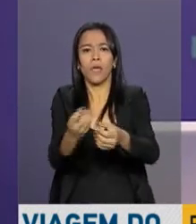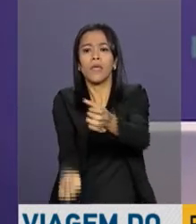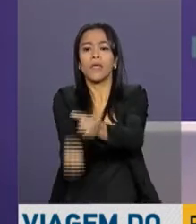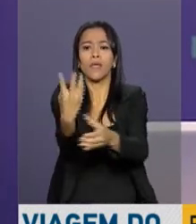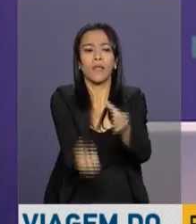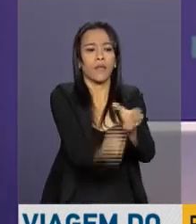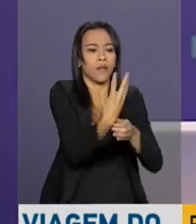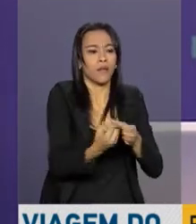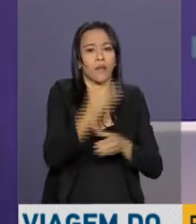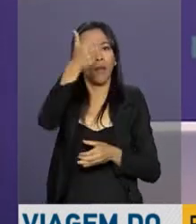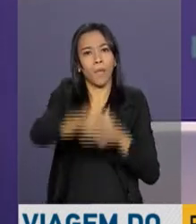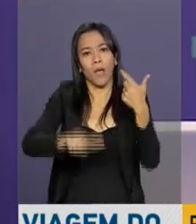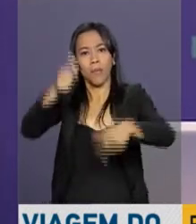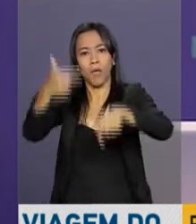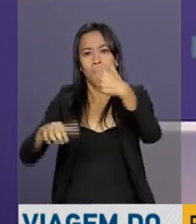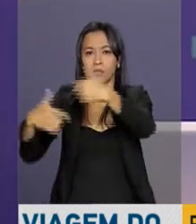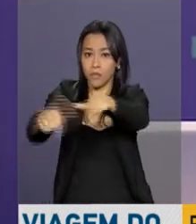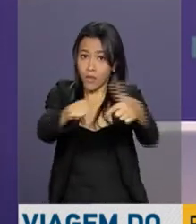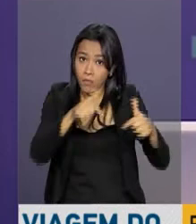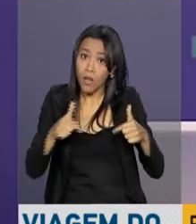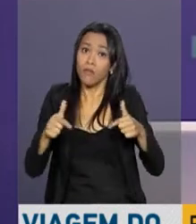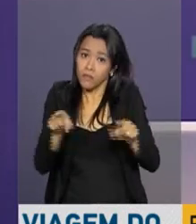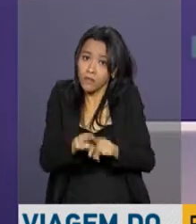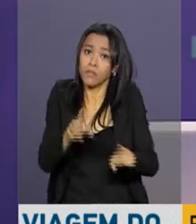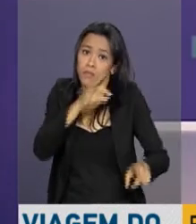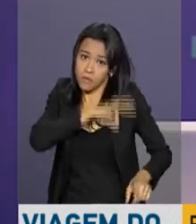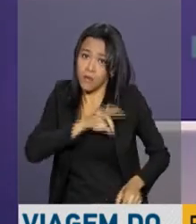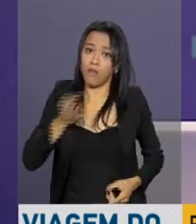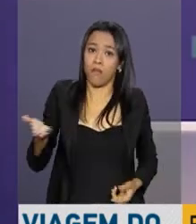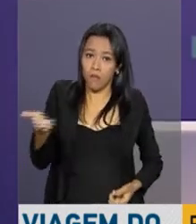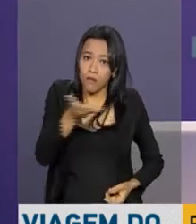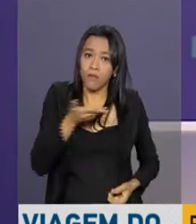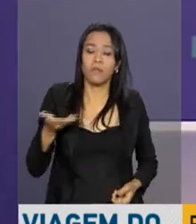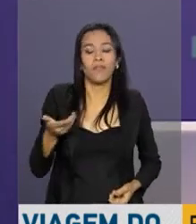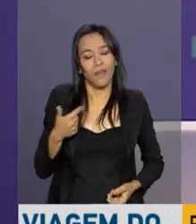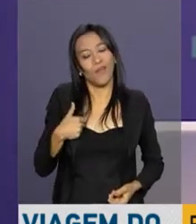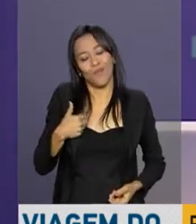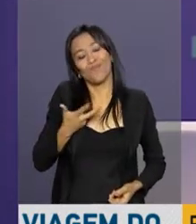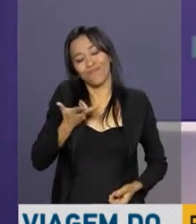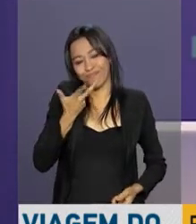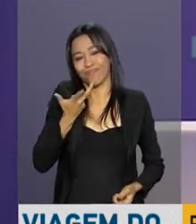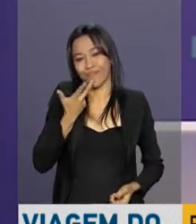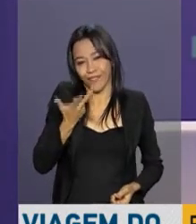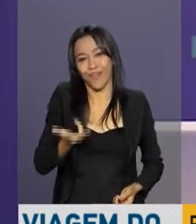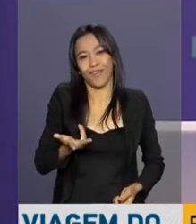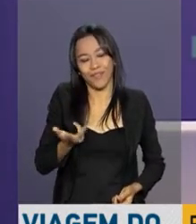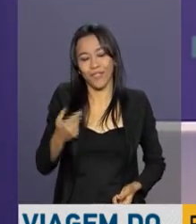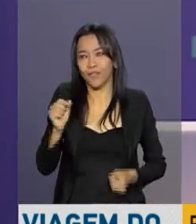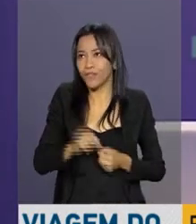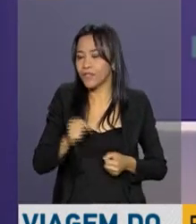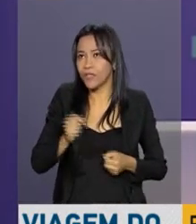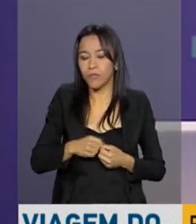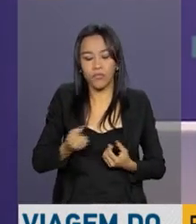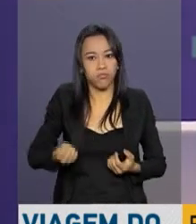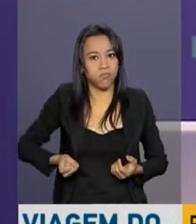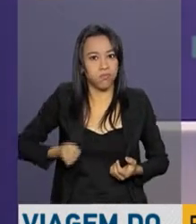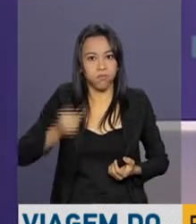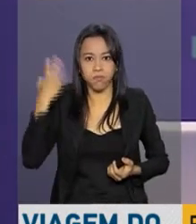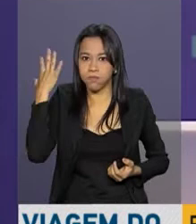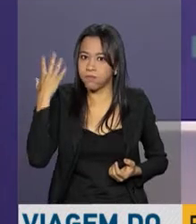empregos, para gerar mais renda. Eu confesso que fizemos tanto nesses 15